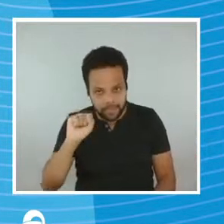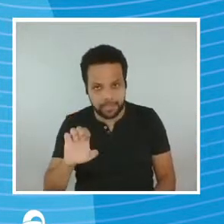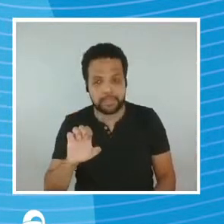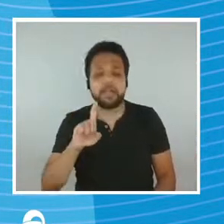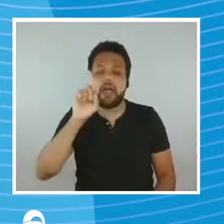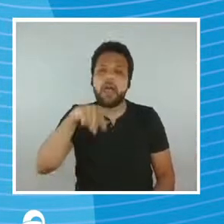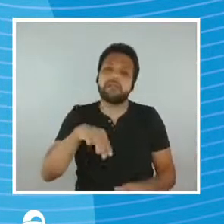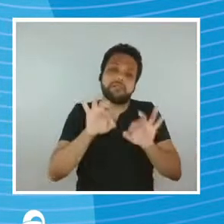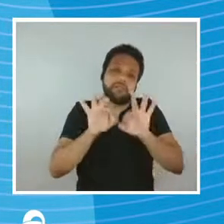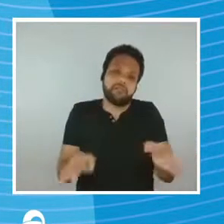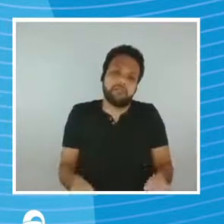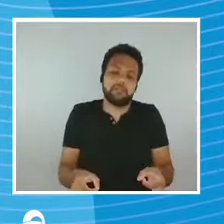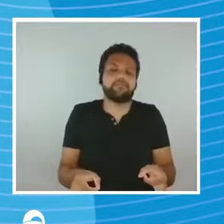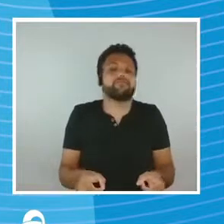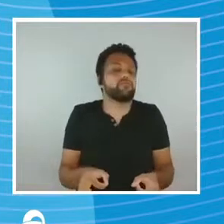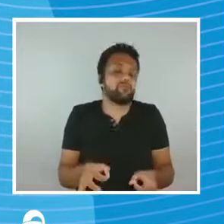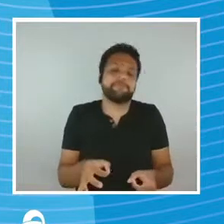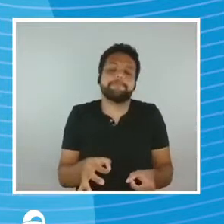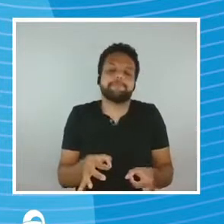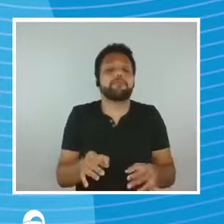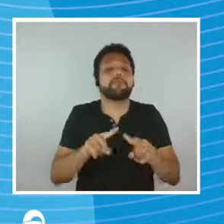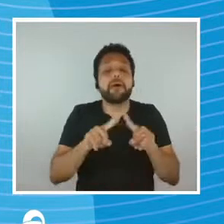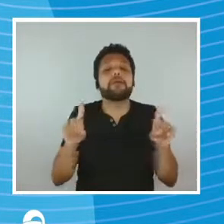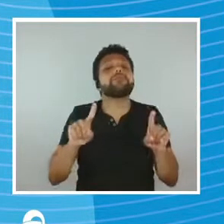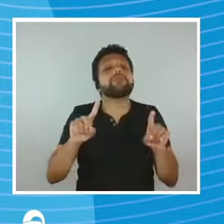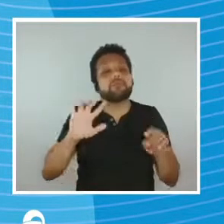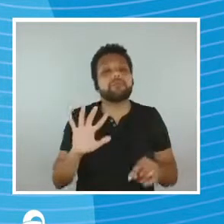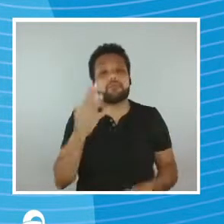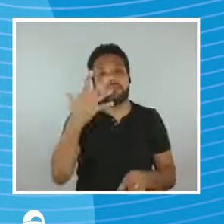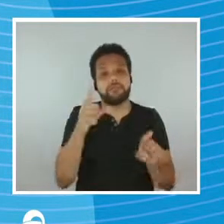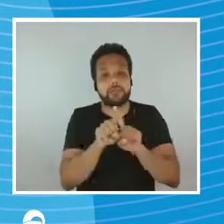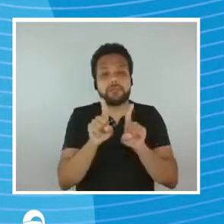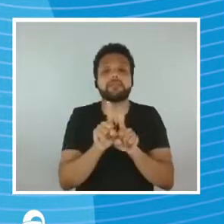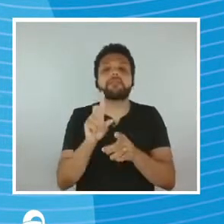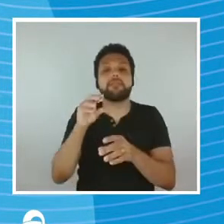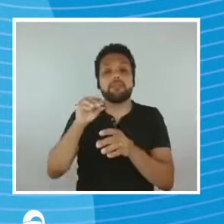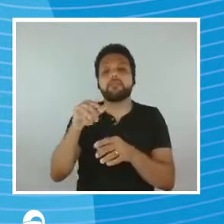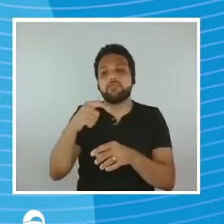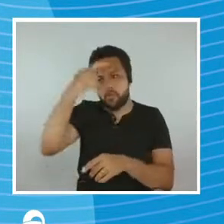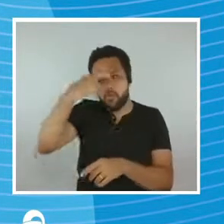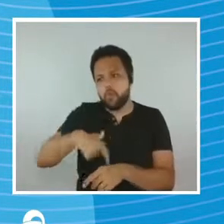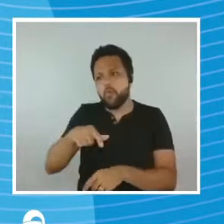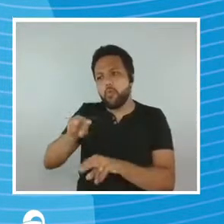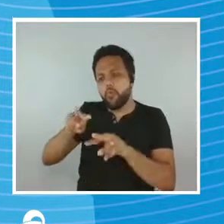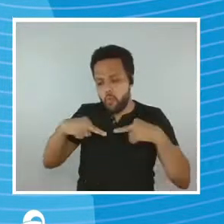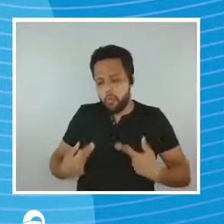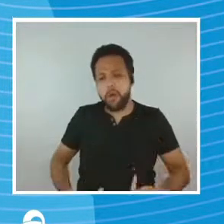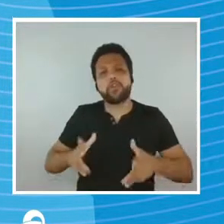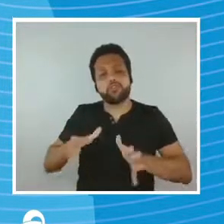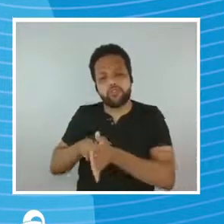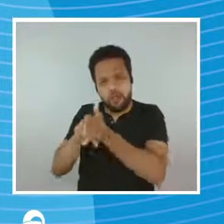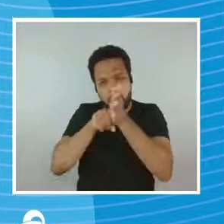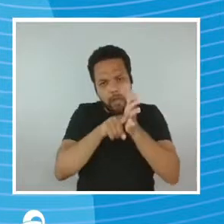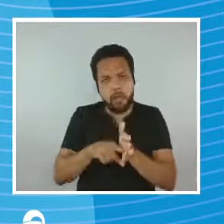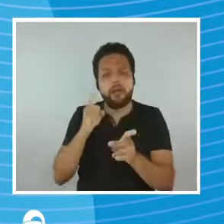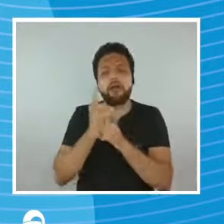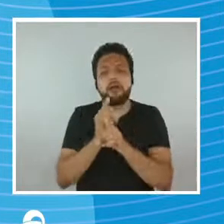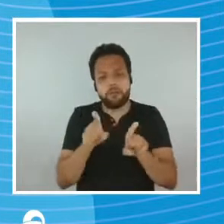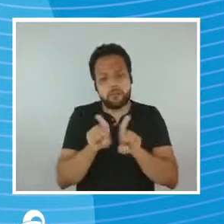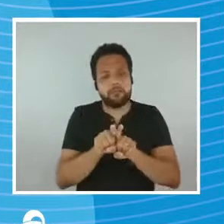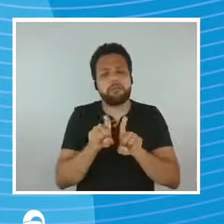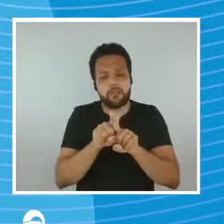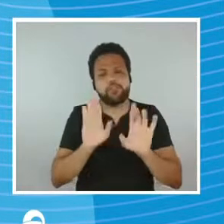espécie extremamente simples. Mas isso ocorre também até nos seres humanos, já foi definido e detectado pelos